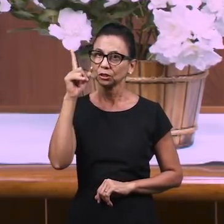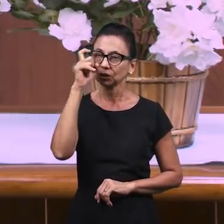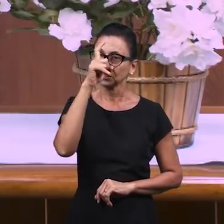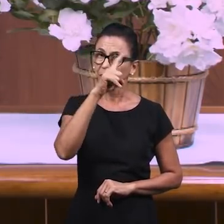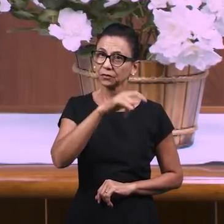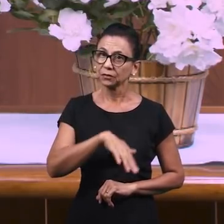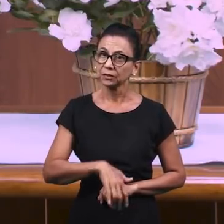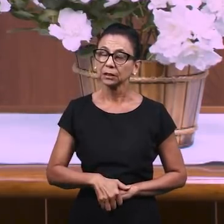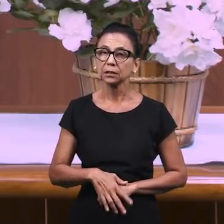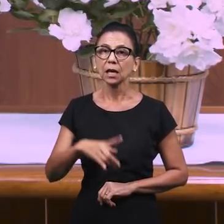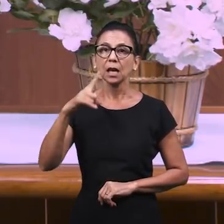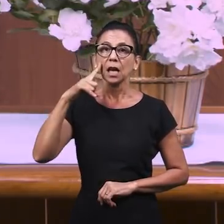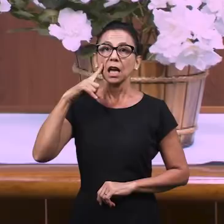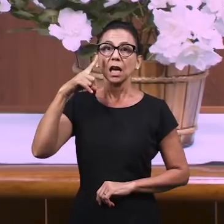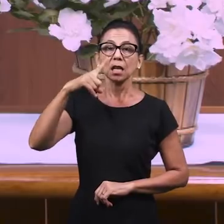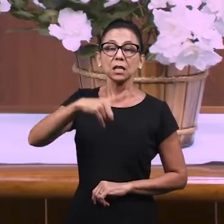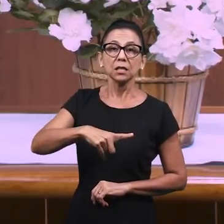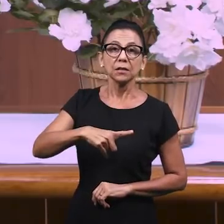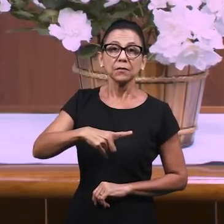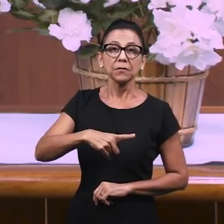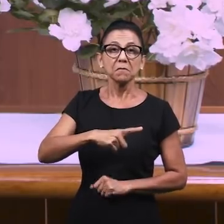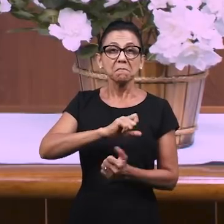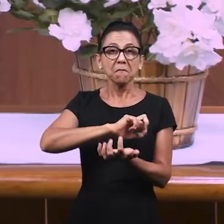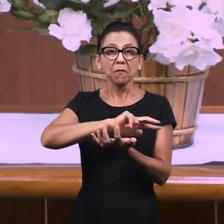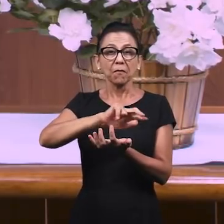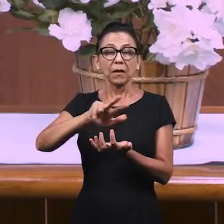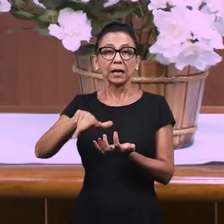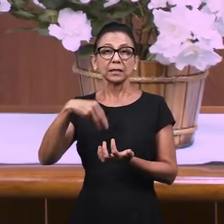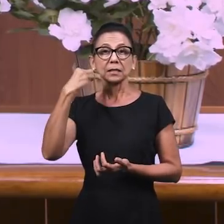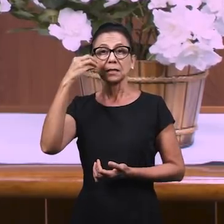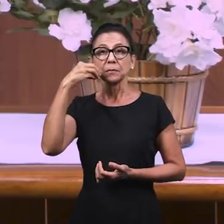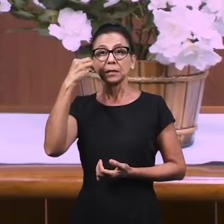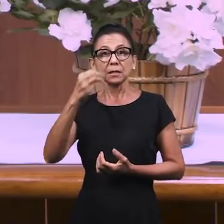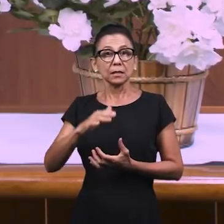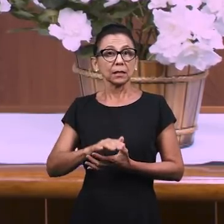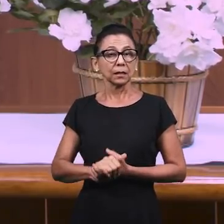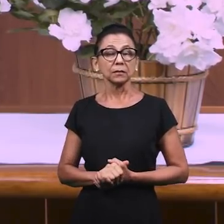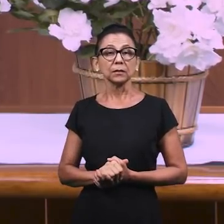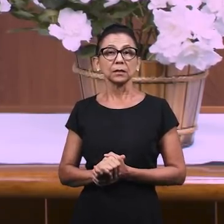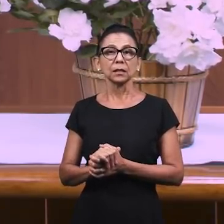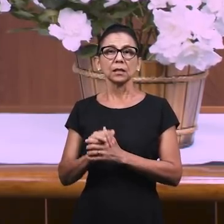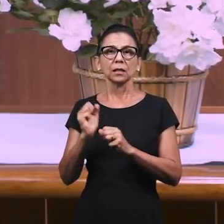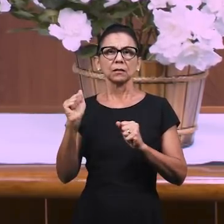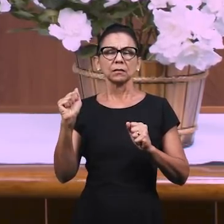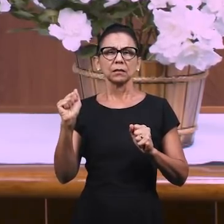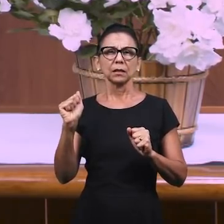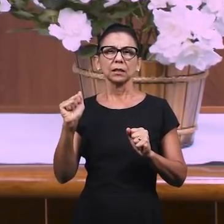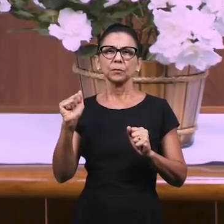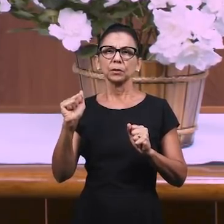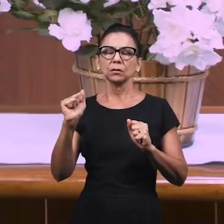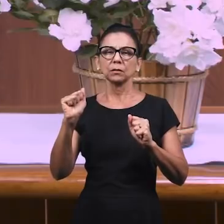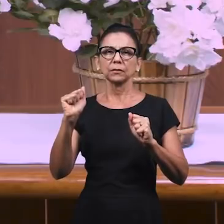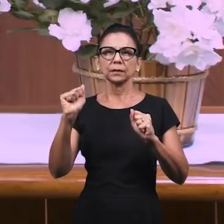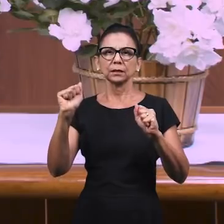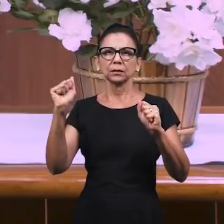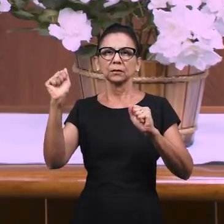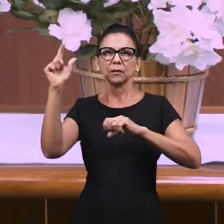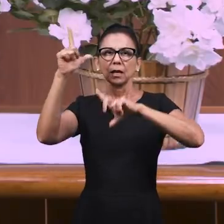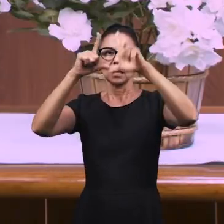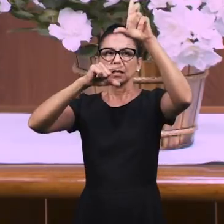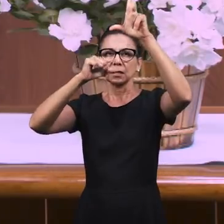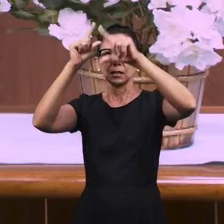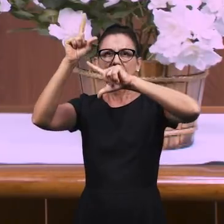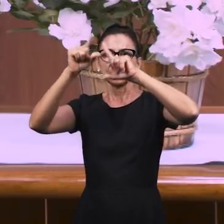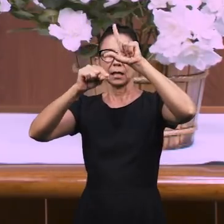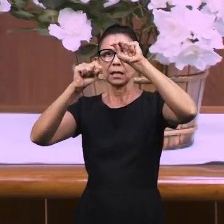espigas que se dobravam diante da dele, ele viu que o sol, a lua e as estrelas se encurvavam, e ele entendeu o que o Senhor